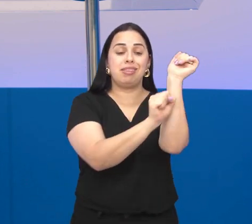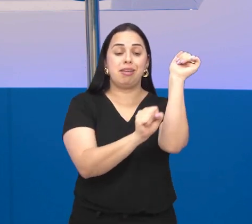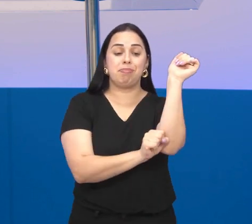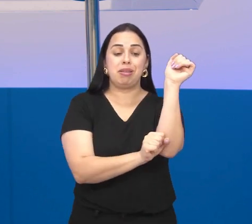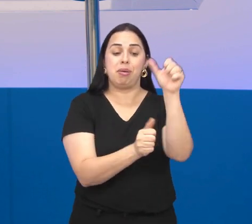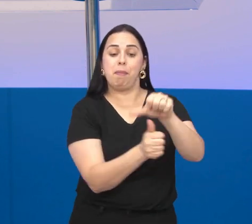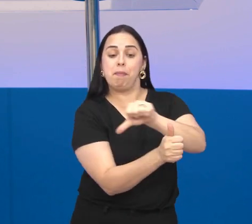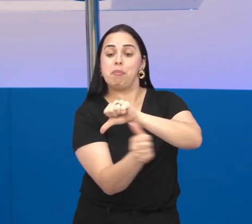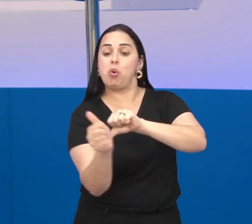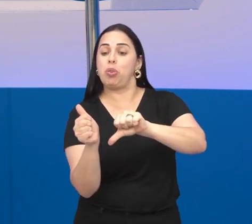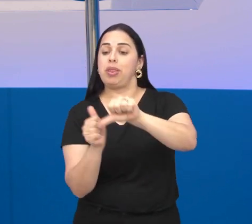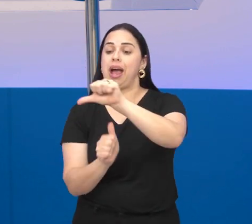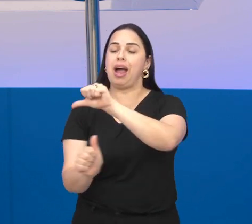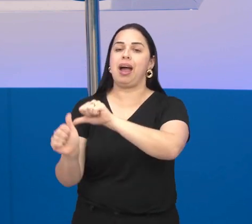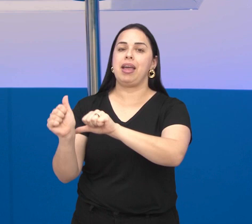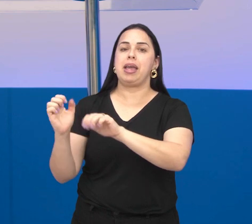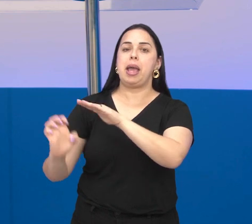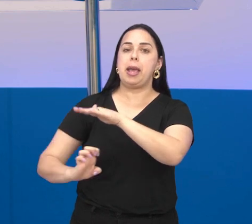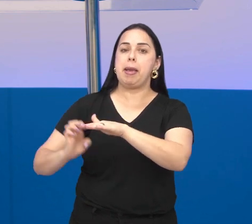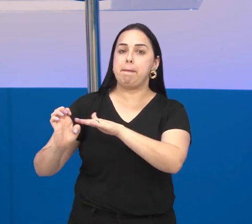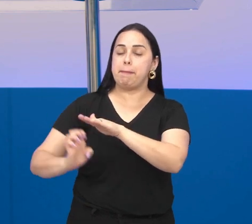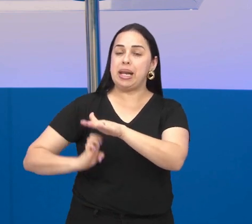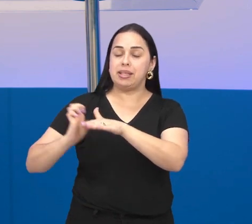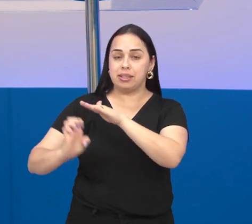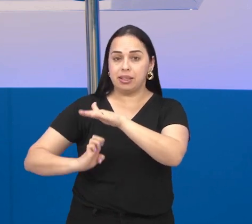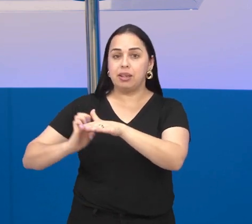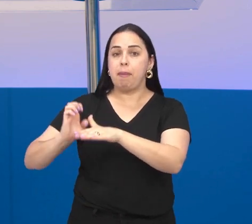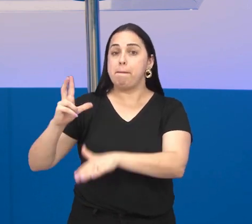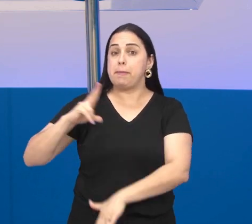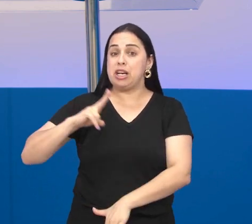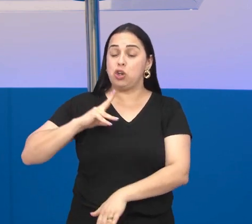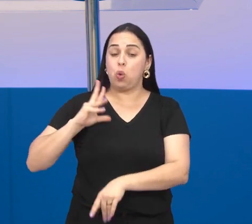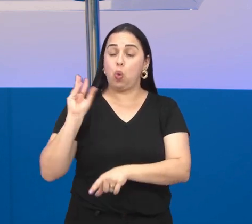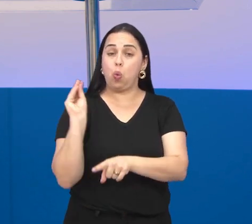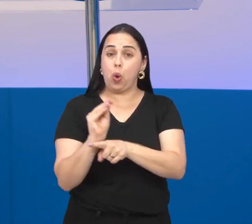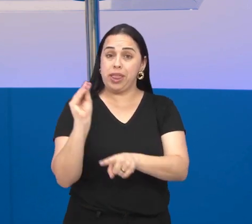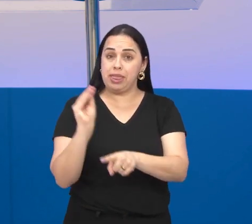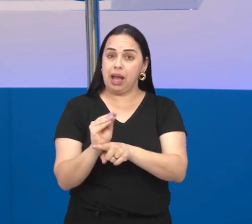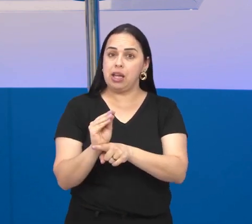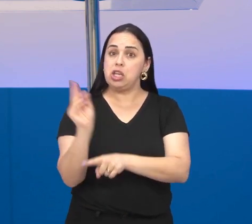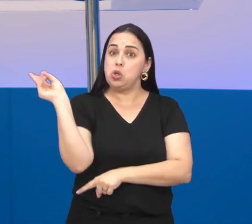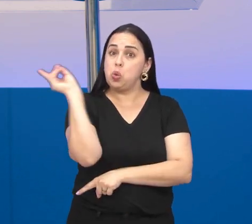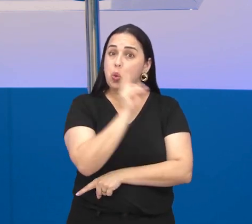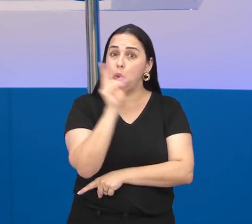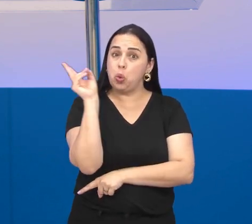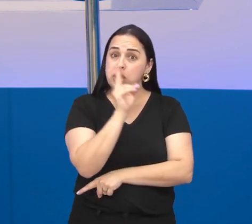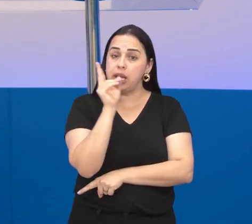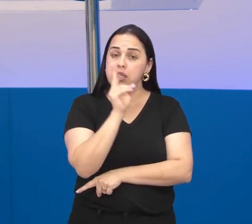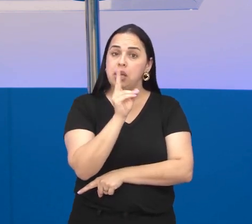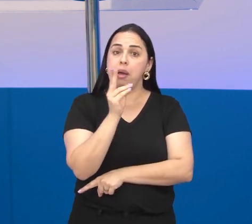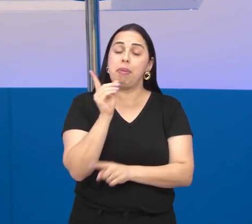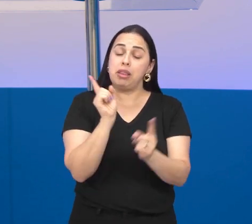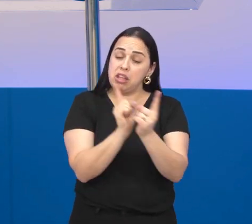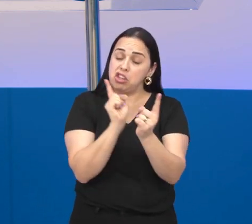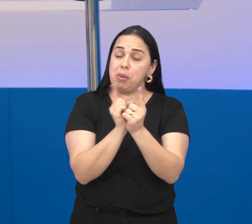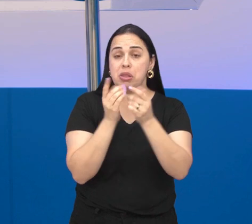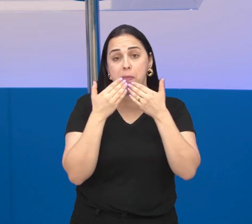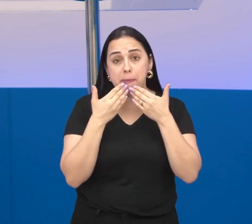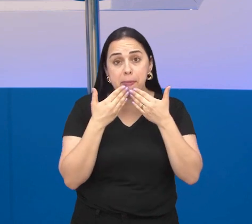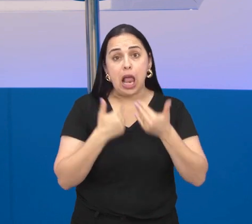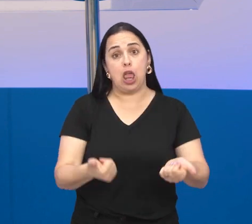da Sabesp. A proposta tramita em caráter de urgência. Com a privatização, o objetivo é que haja uma melhora